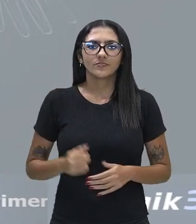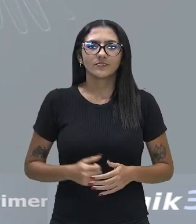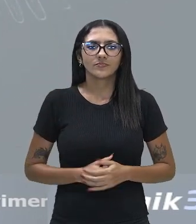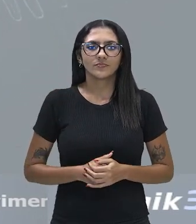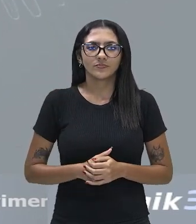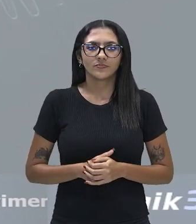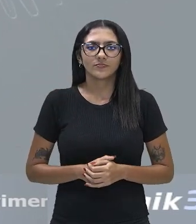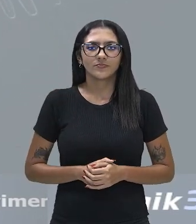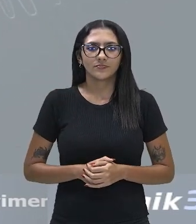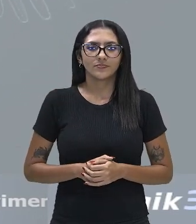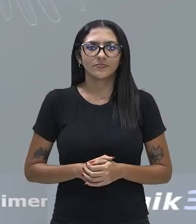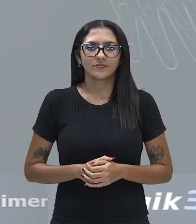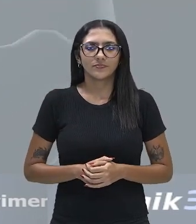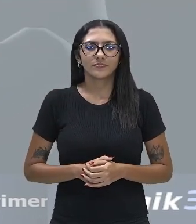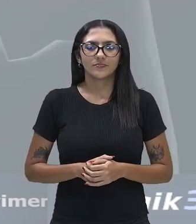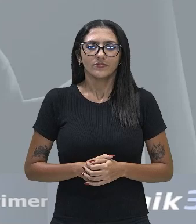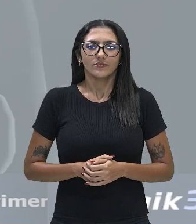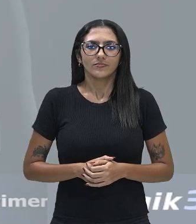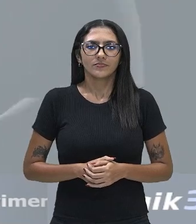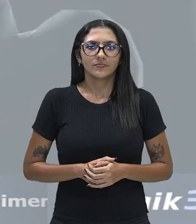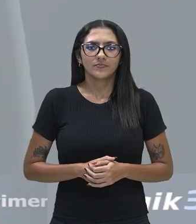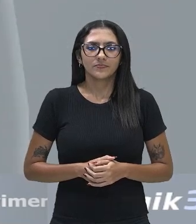vamos aproximar.